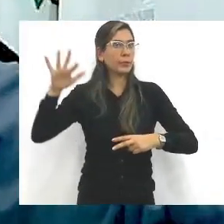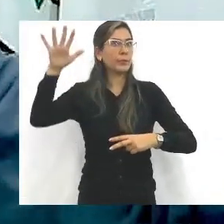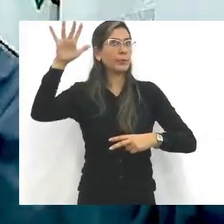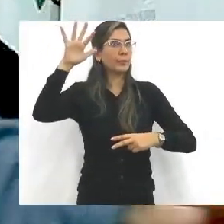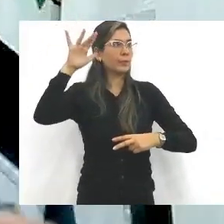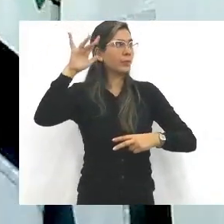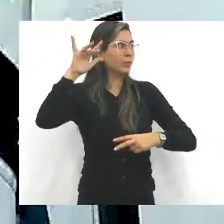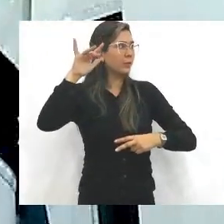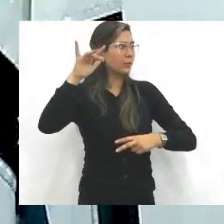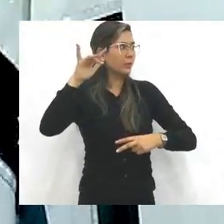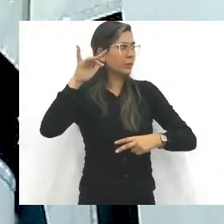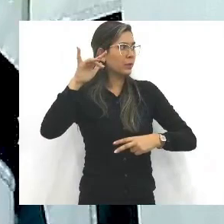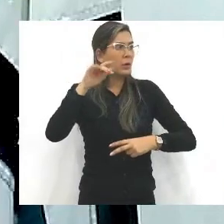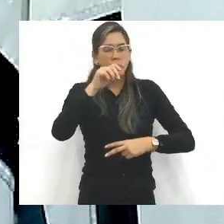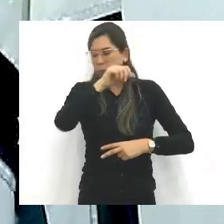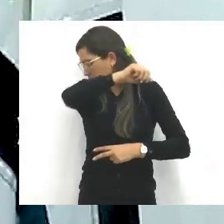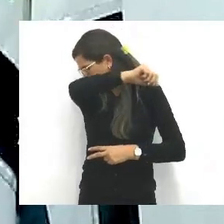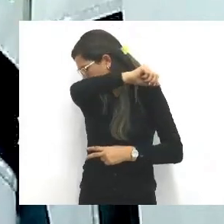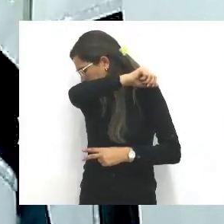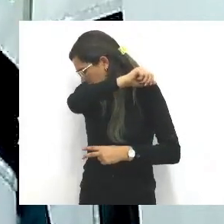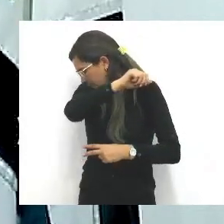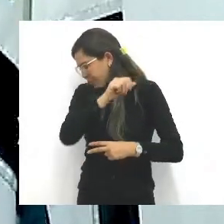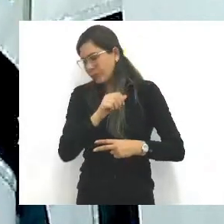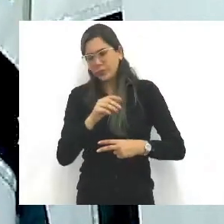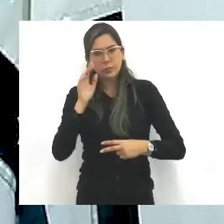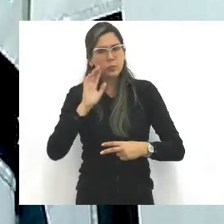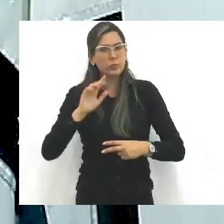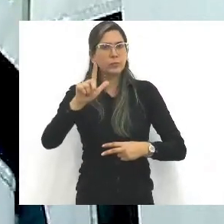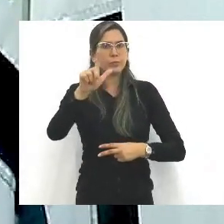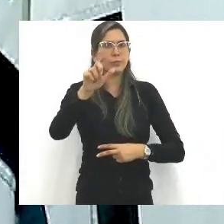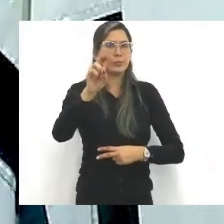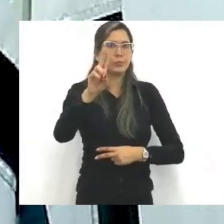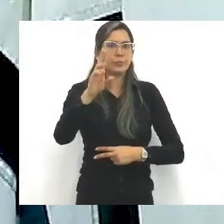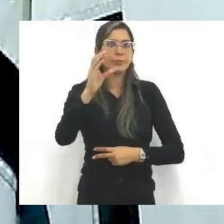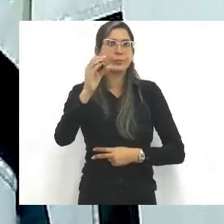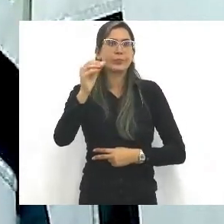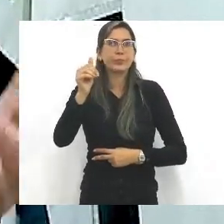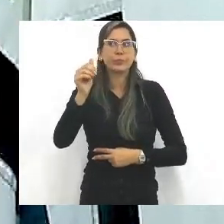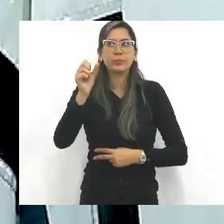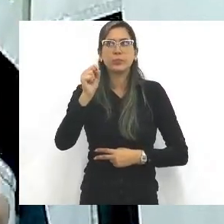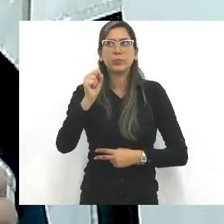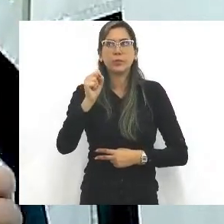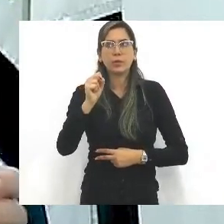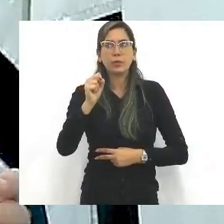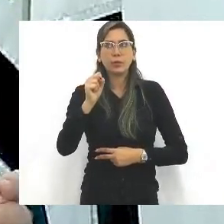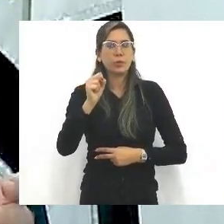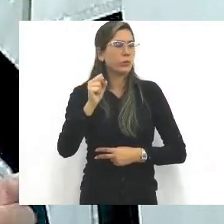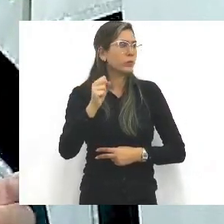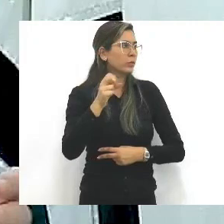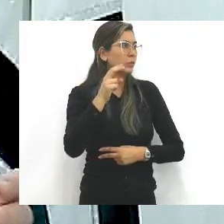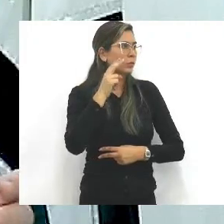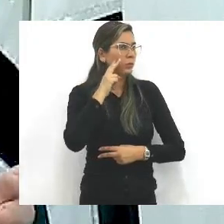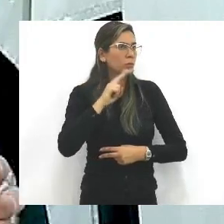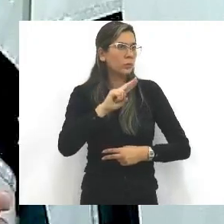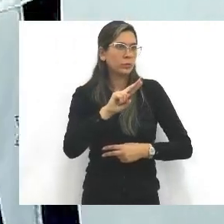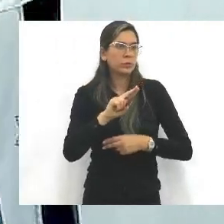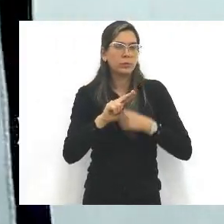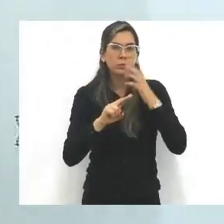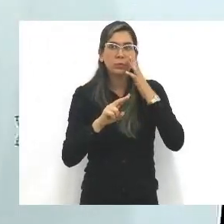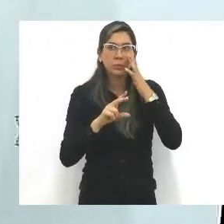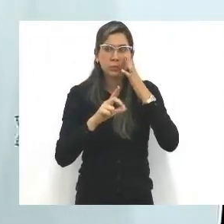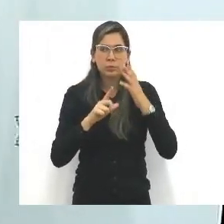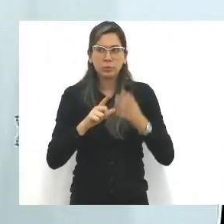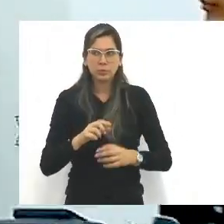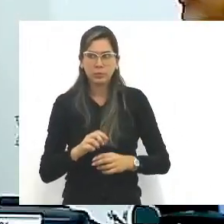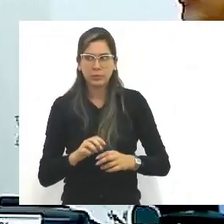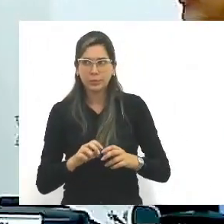não aconteça, mas vamos imaginar, como o Lucas ali relatou, então nós estamos num refeitório, nós estamos numa mesa e,